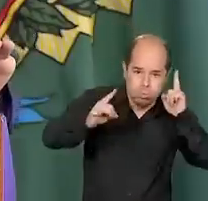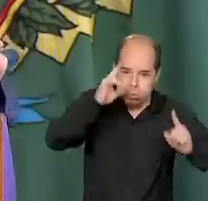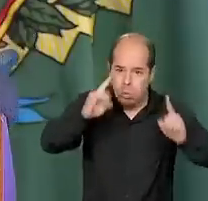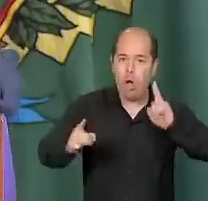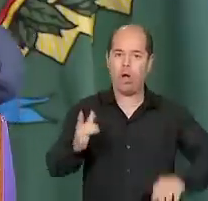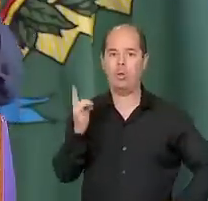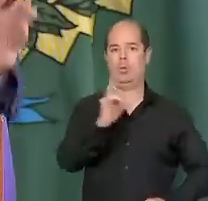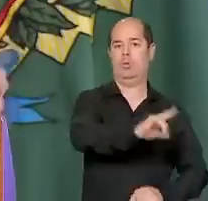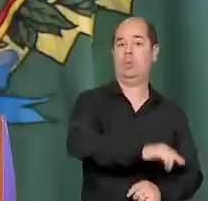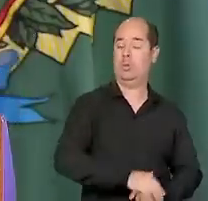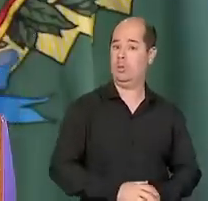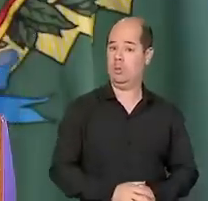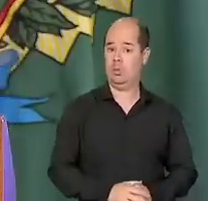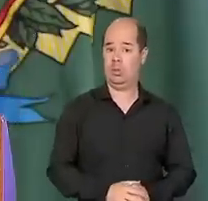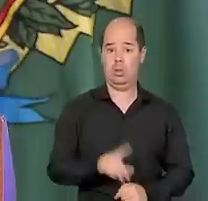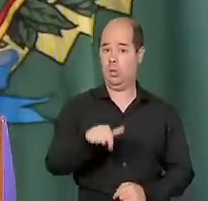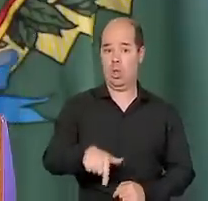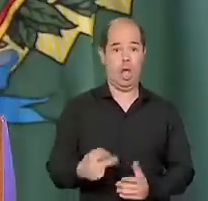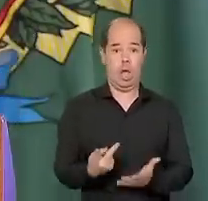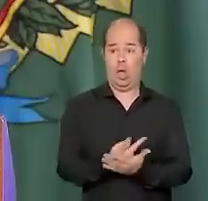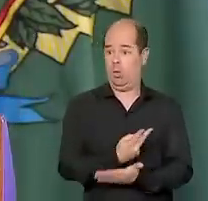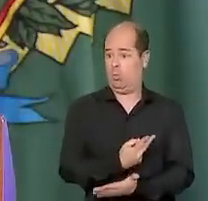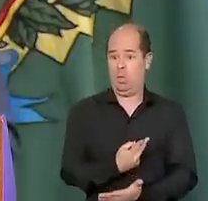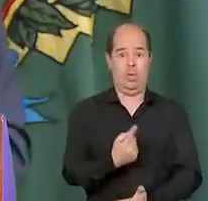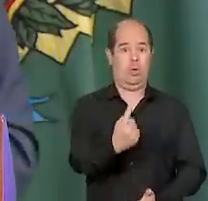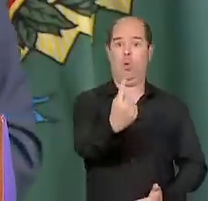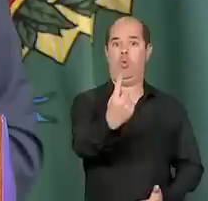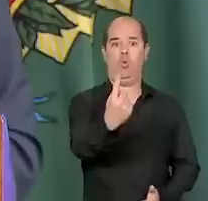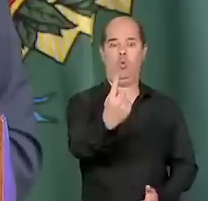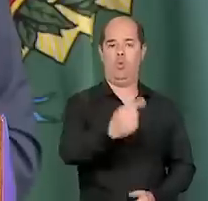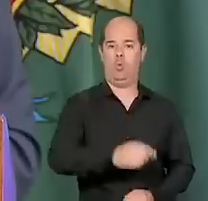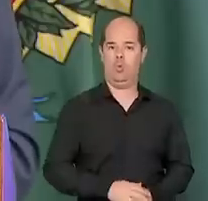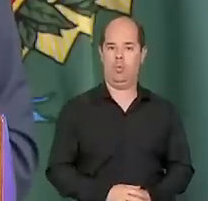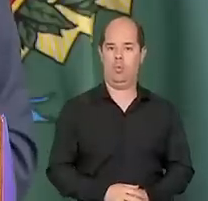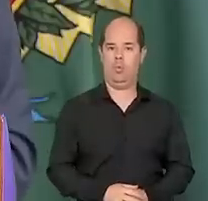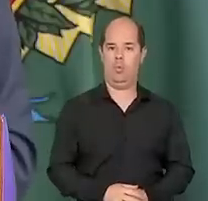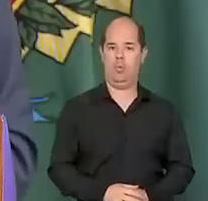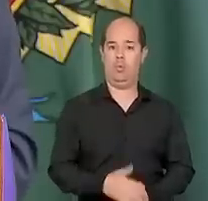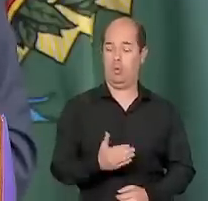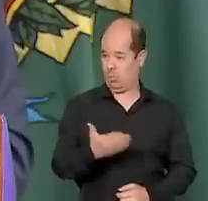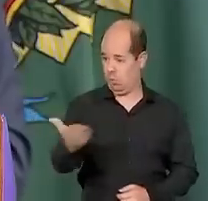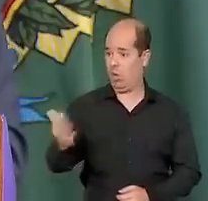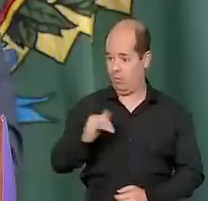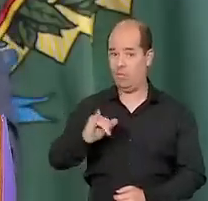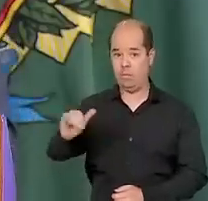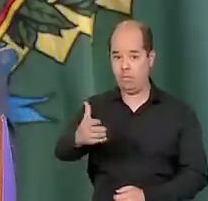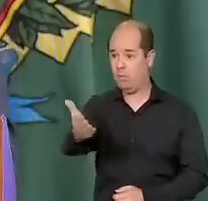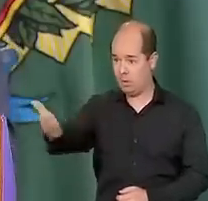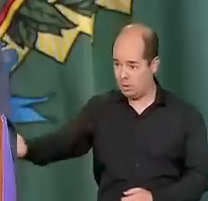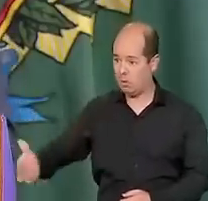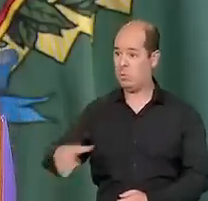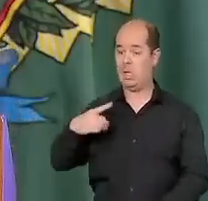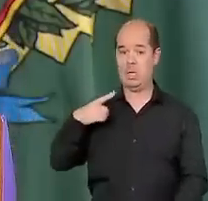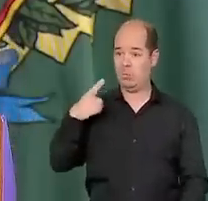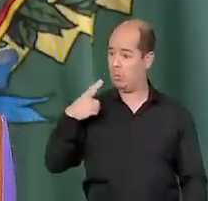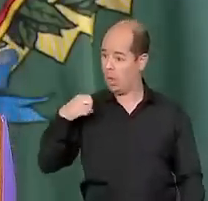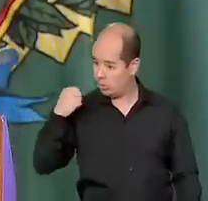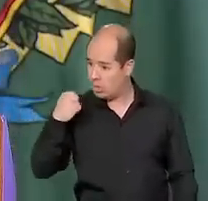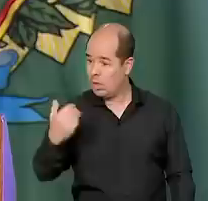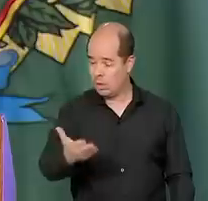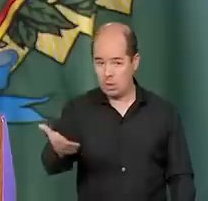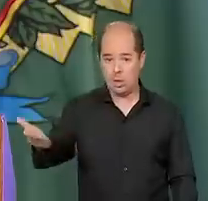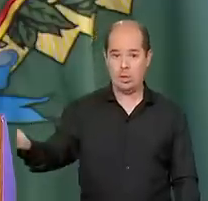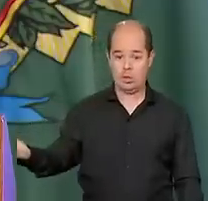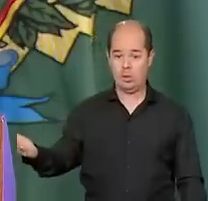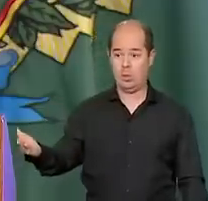inédito. Isso só se fez, eu queria dizer aos nossos líderes políticos, aos nossos deputados e,